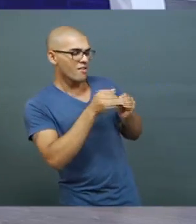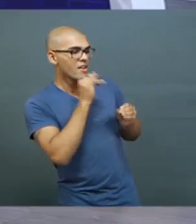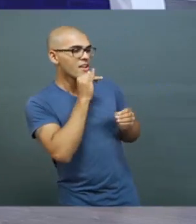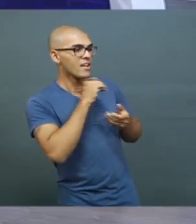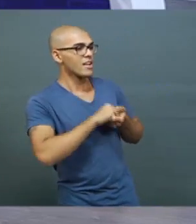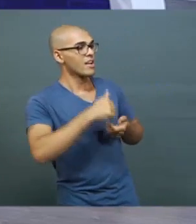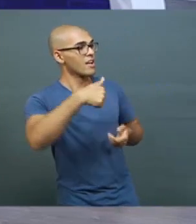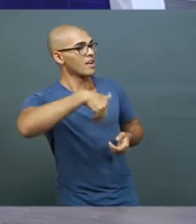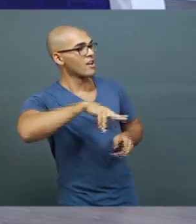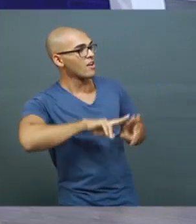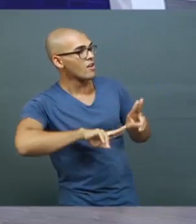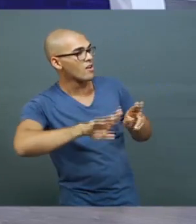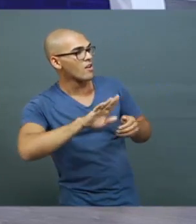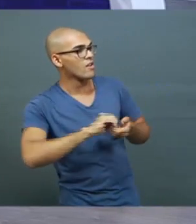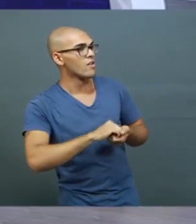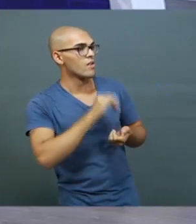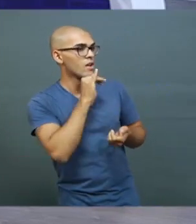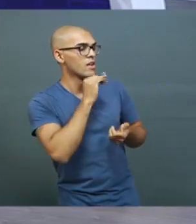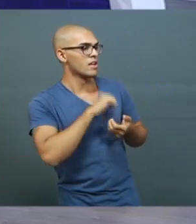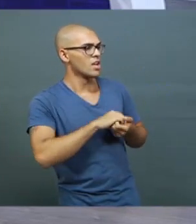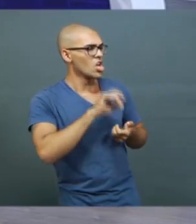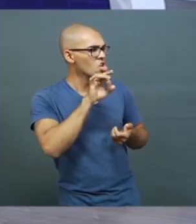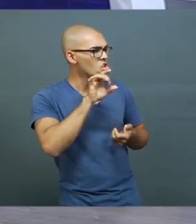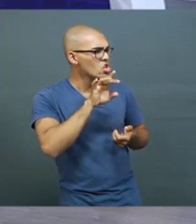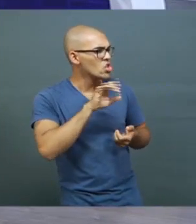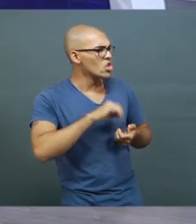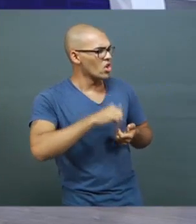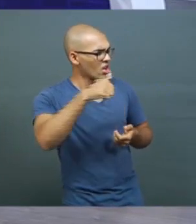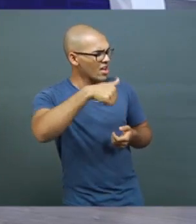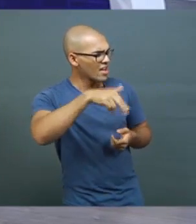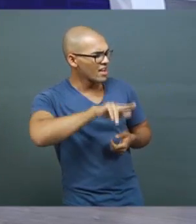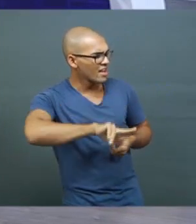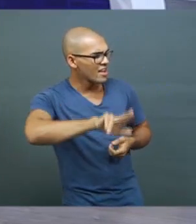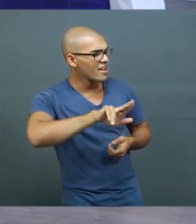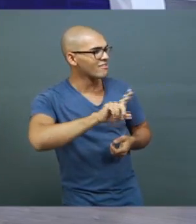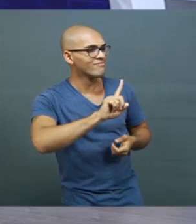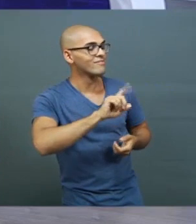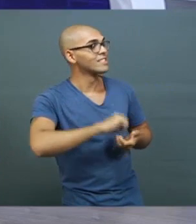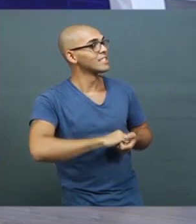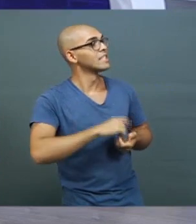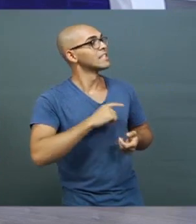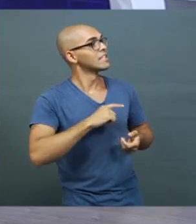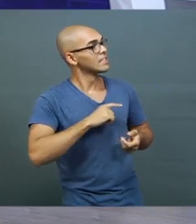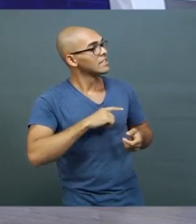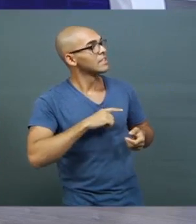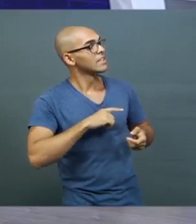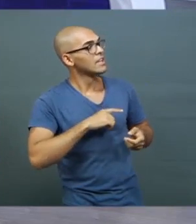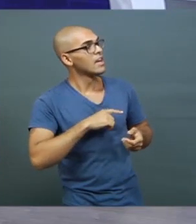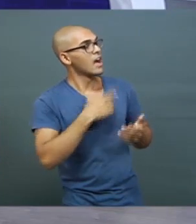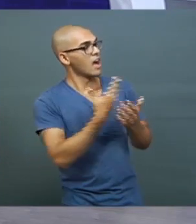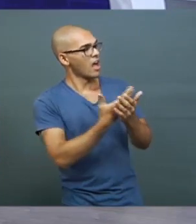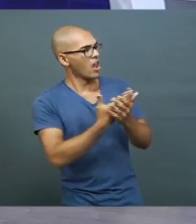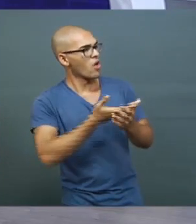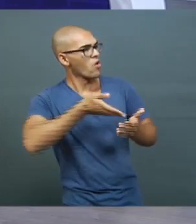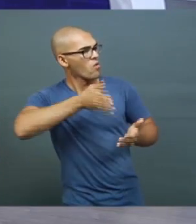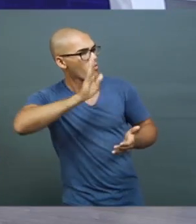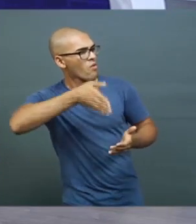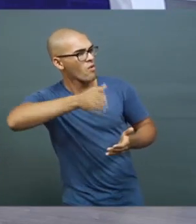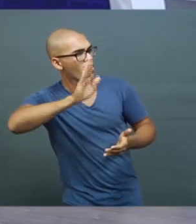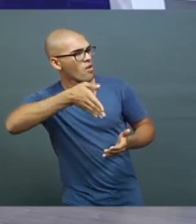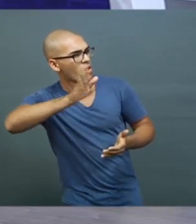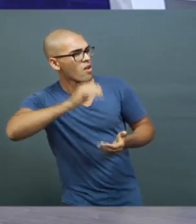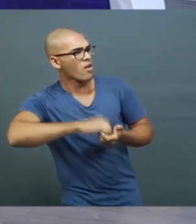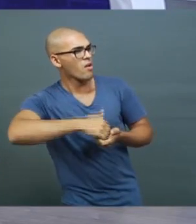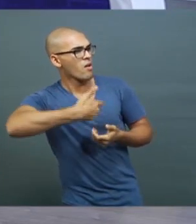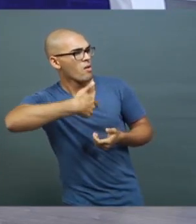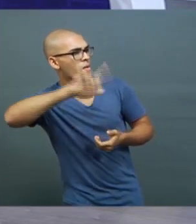inclusive, ela não se limita à Uberlândia, né? Hoje a gente tem ex-alunos do curso de teatro da UFO que estão seguindo carreiras brilhantes no